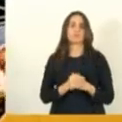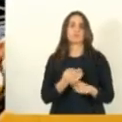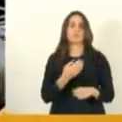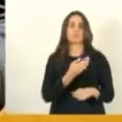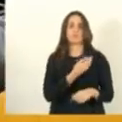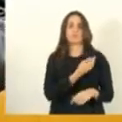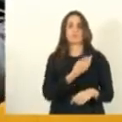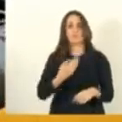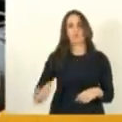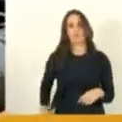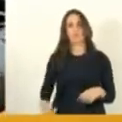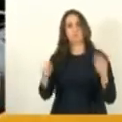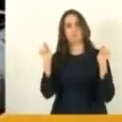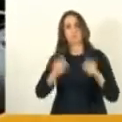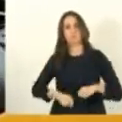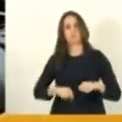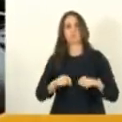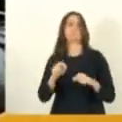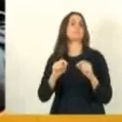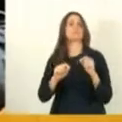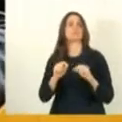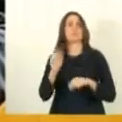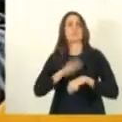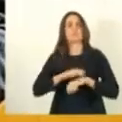condições todas de praticar